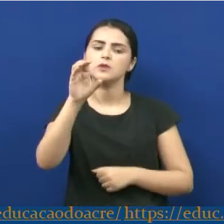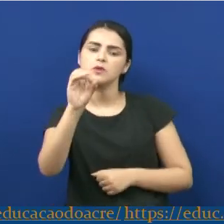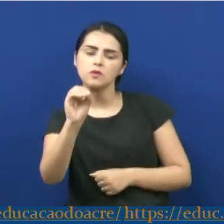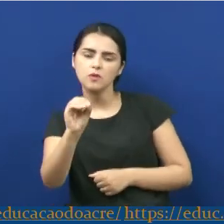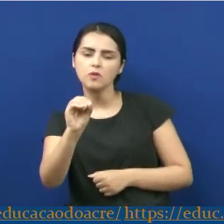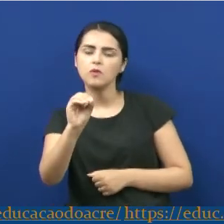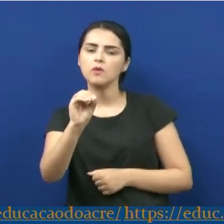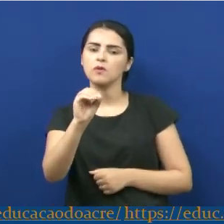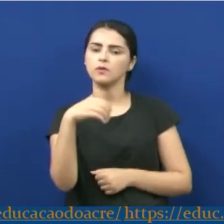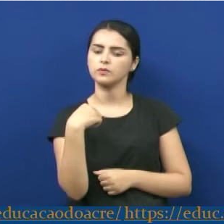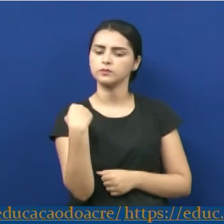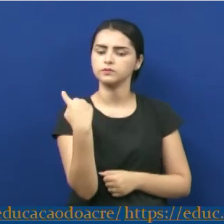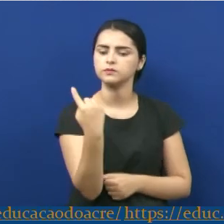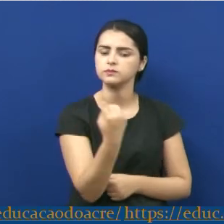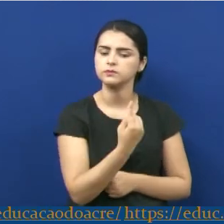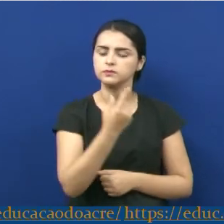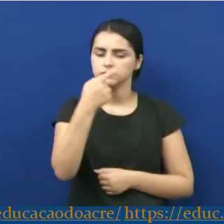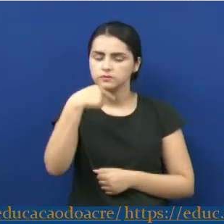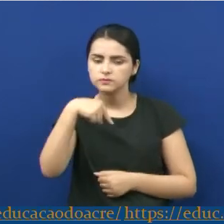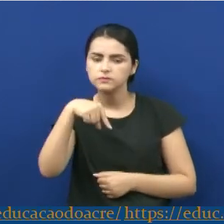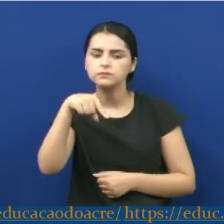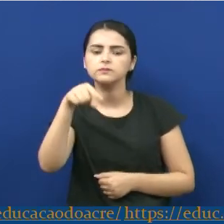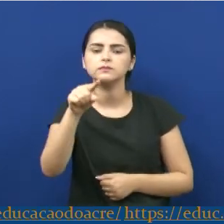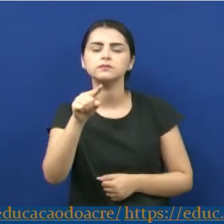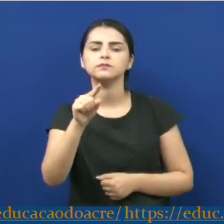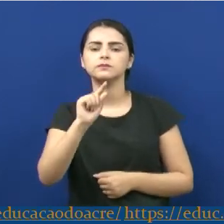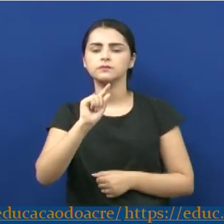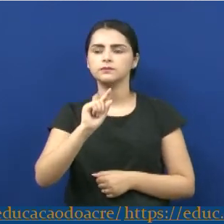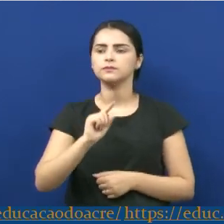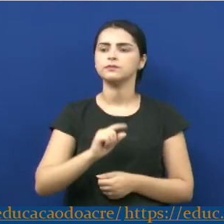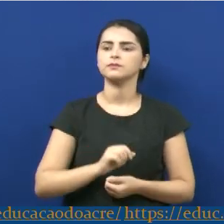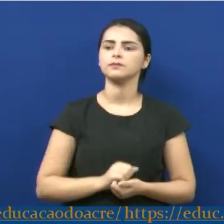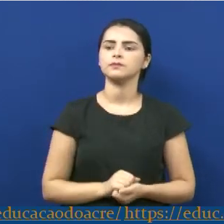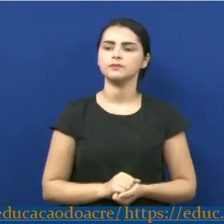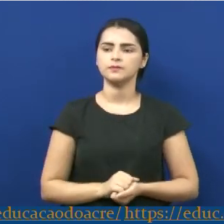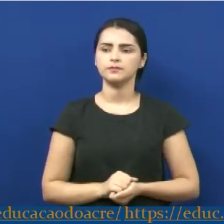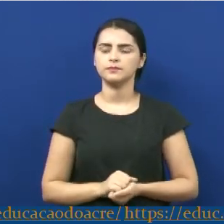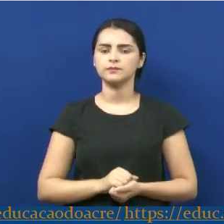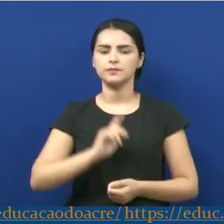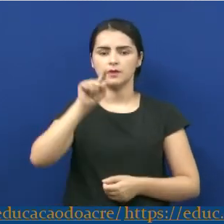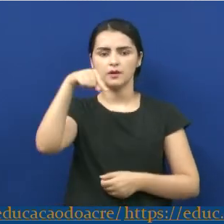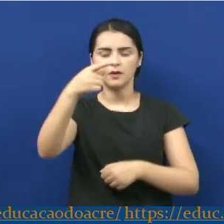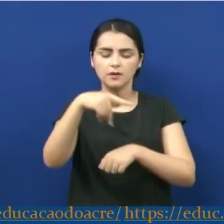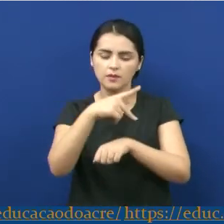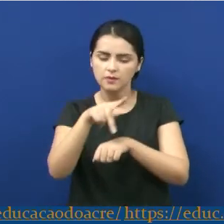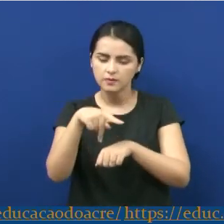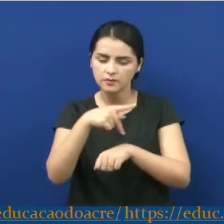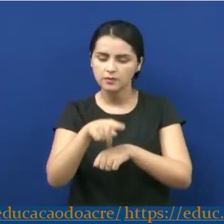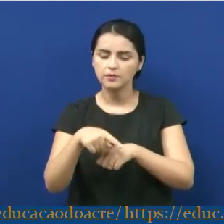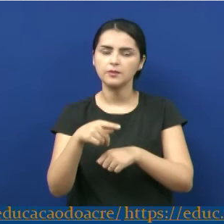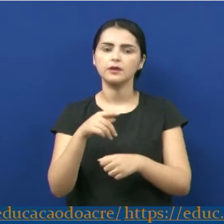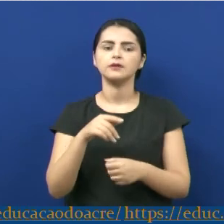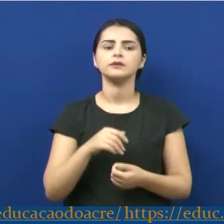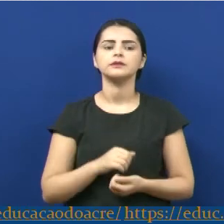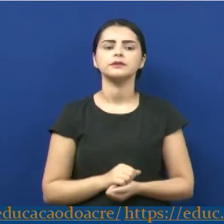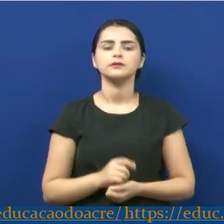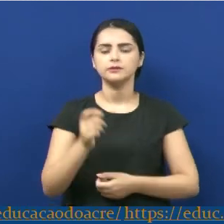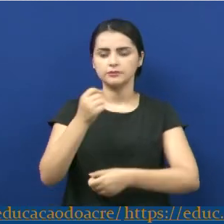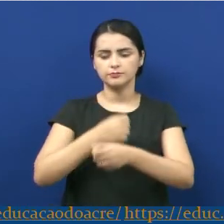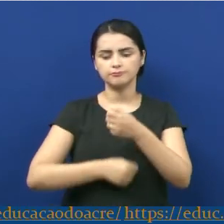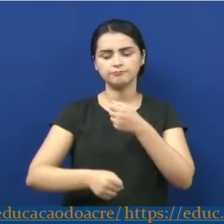Nós ir para a Eslováquia no último ano. Então eu tenho que colocar o verbo go no passado. E o verbo go no passado fica